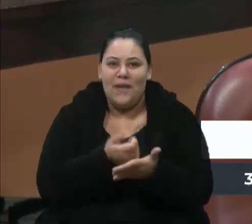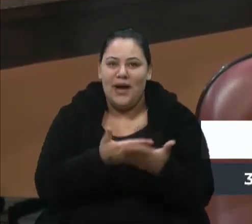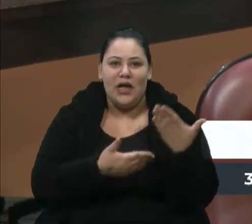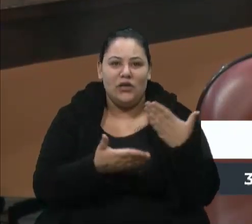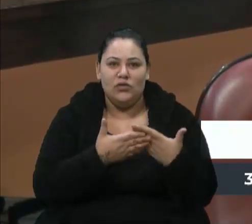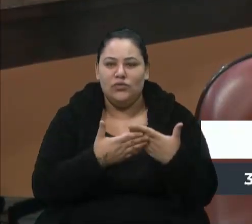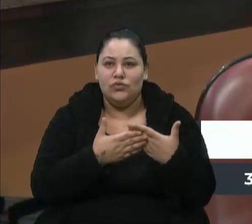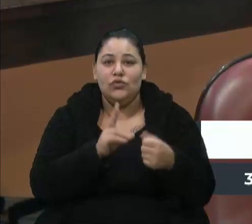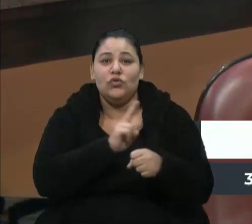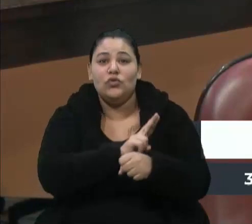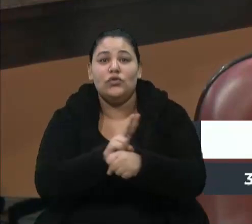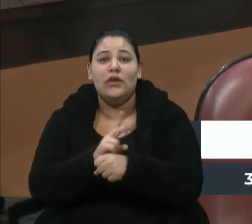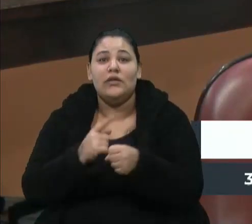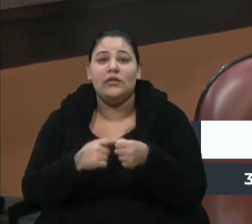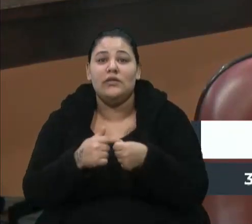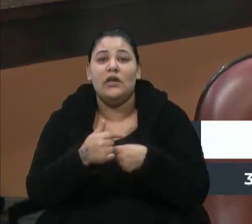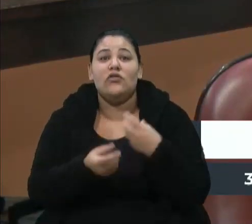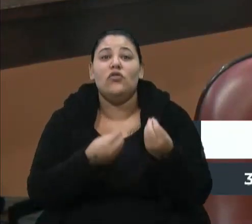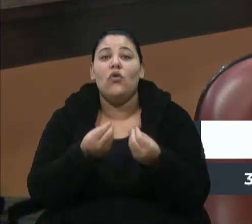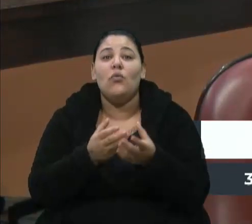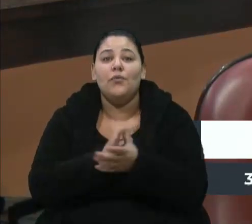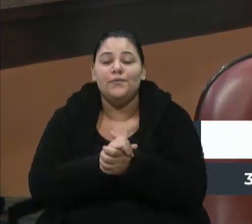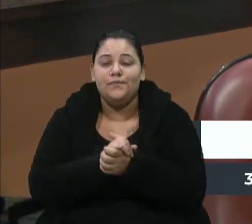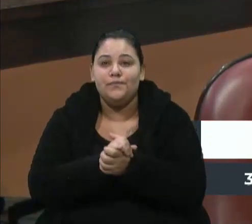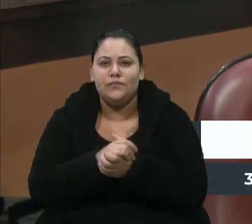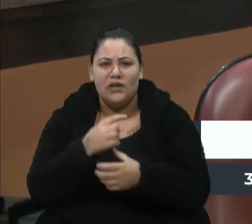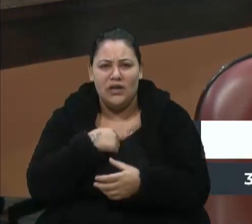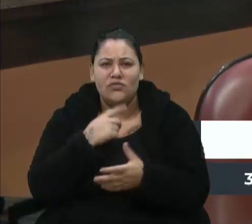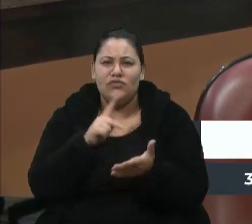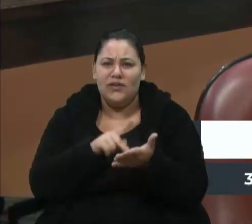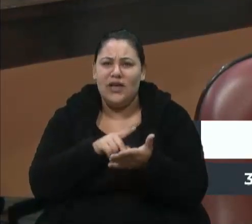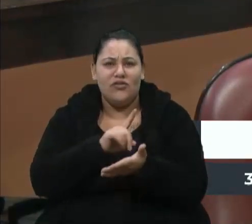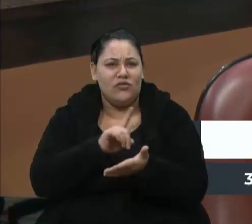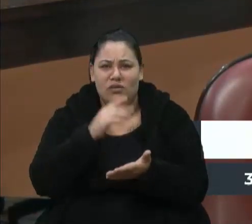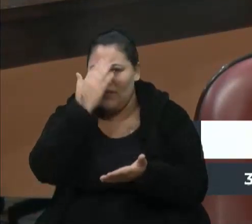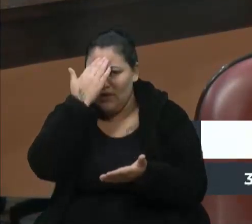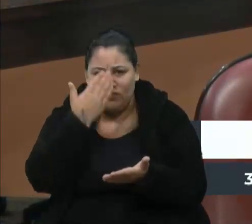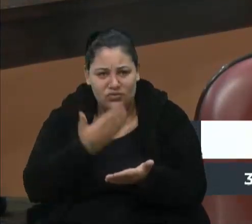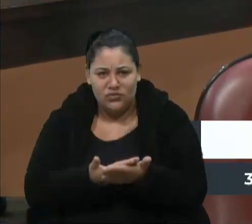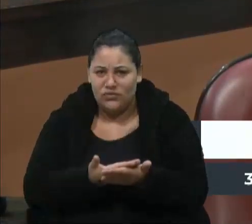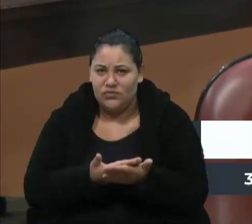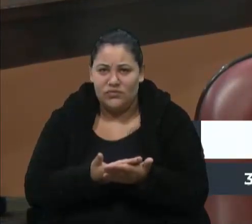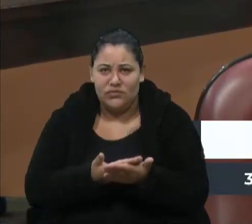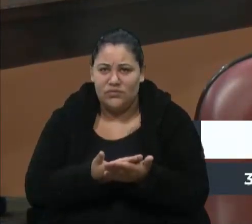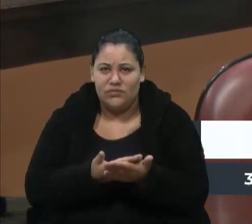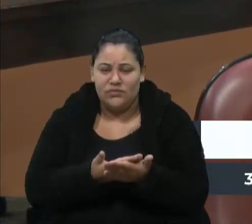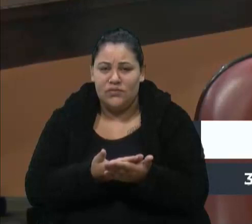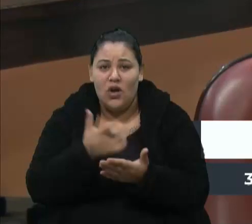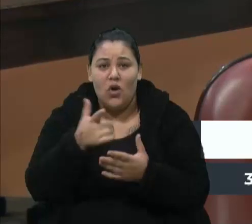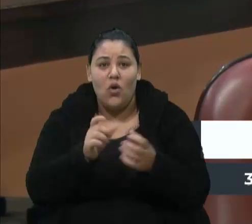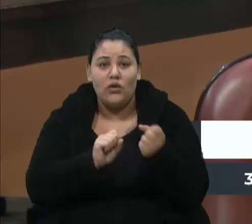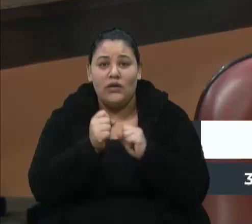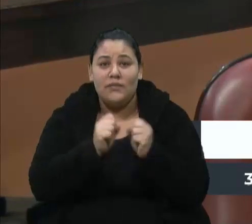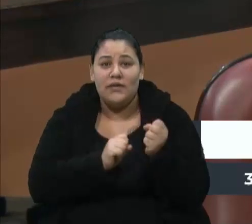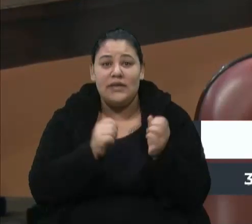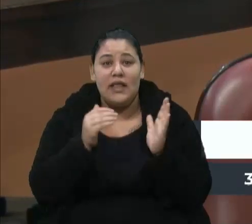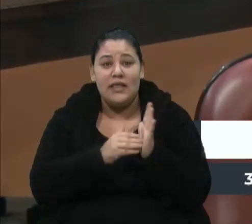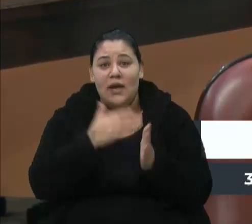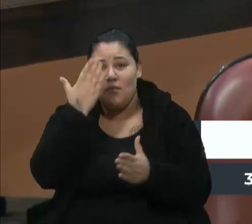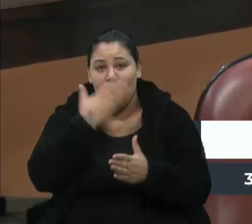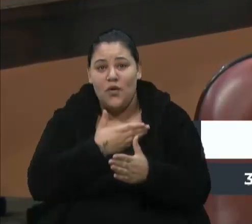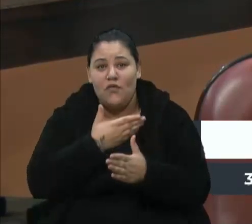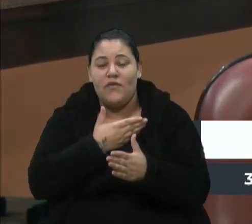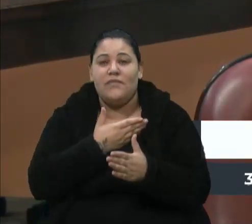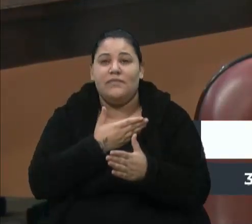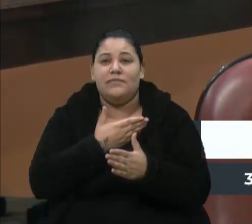da cidade fica como, vereador Estela? Eu, sinceramente, não acredito numa outra empresa, até que me prove o contrário, que